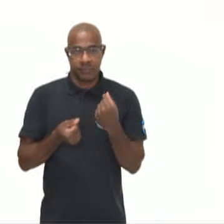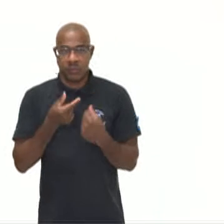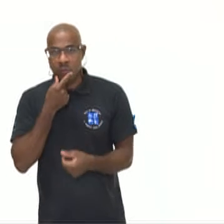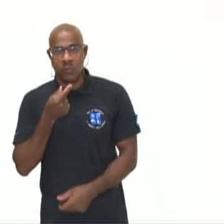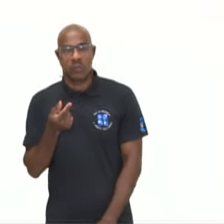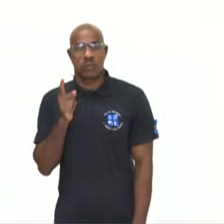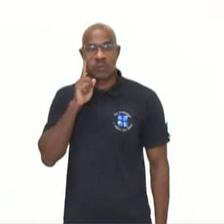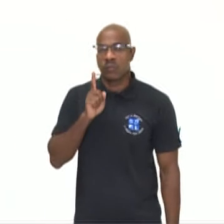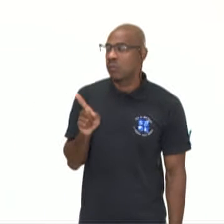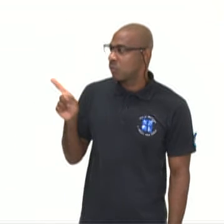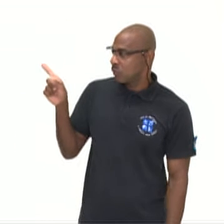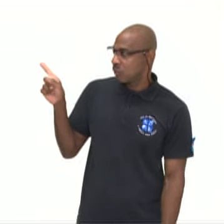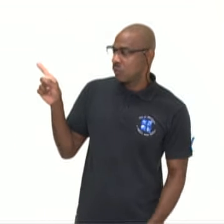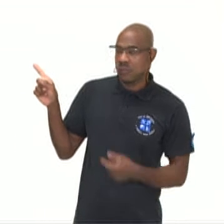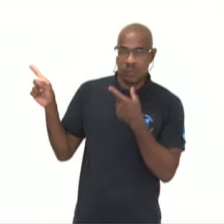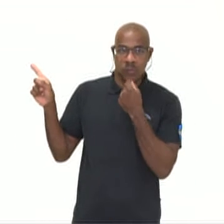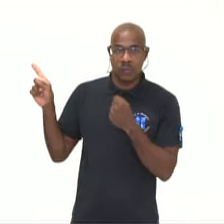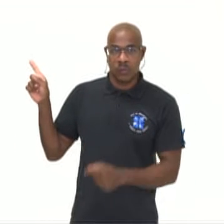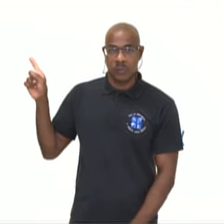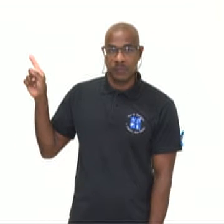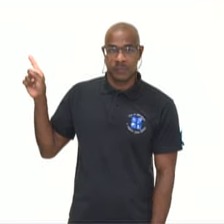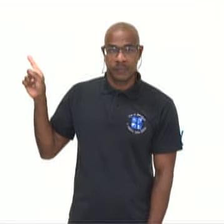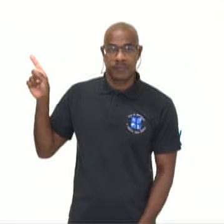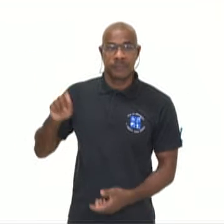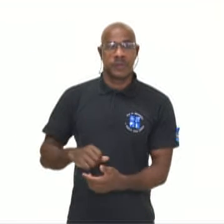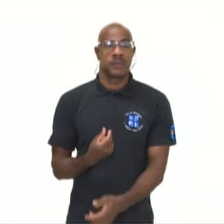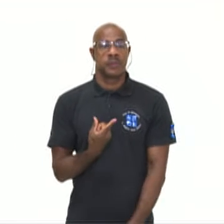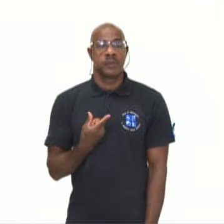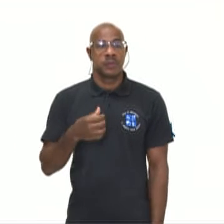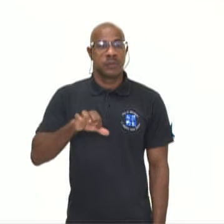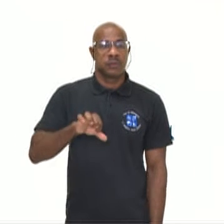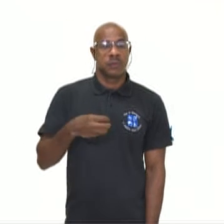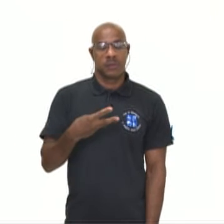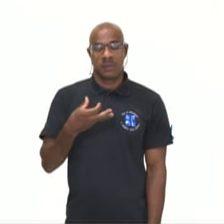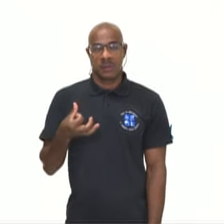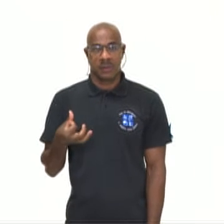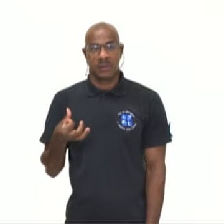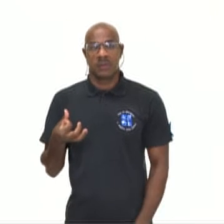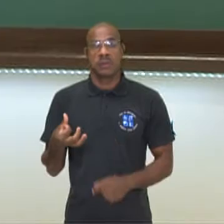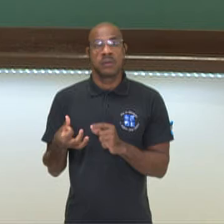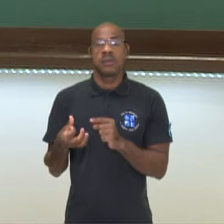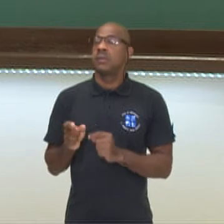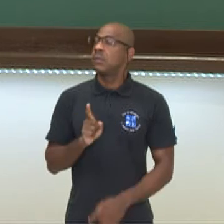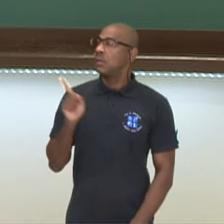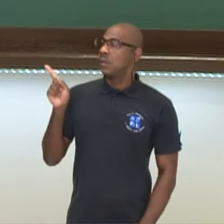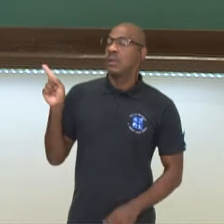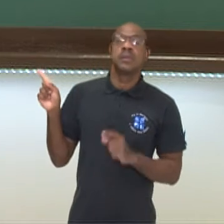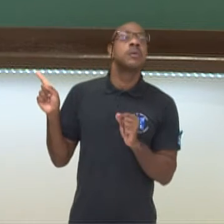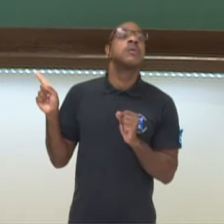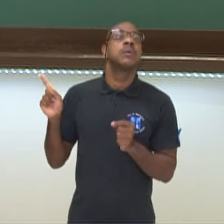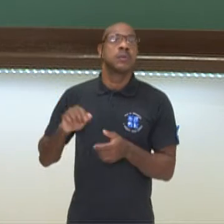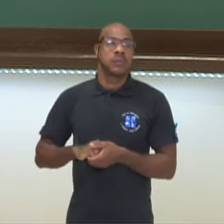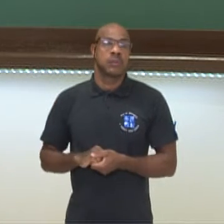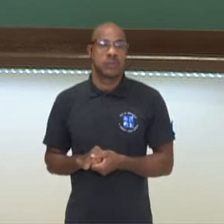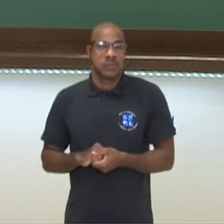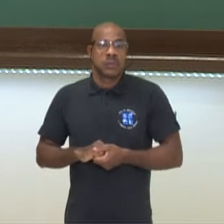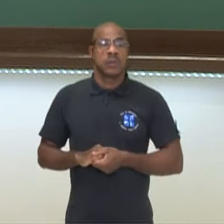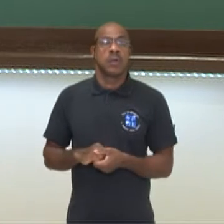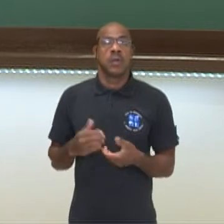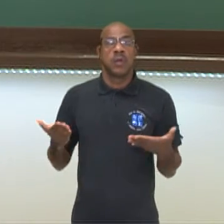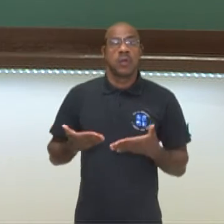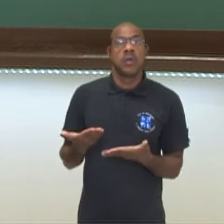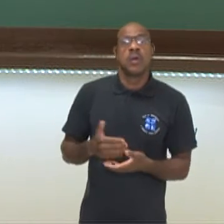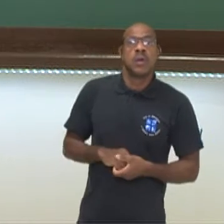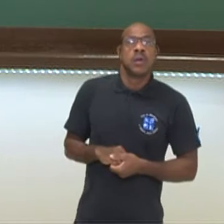John Maynard Keynes em 1936. Por isso que o estado do bem-estar